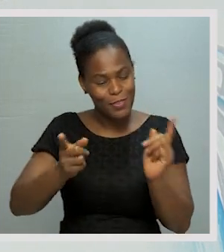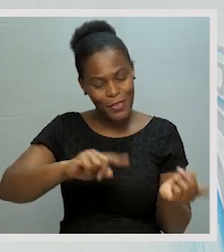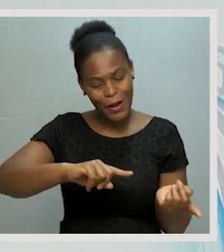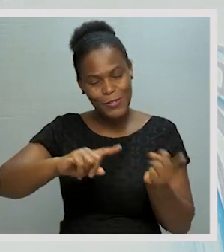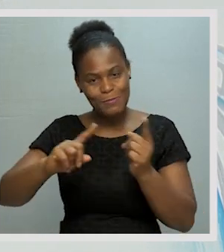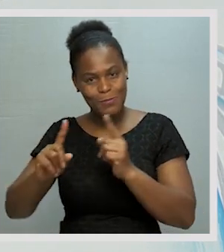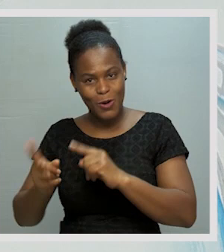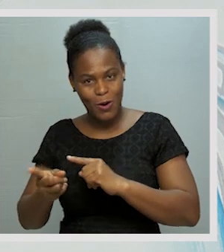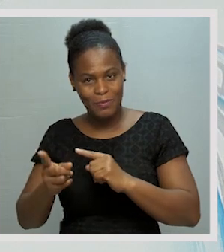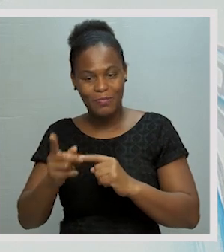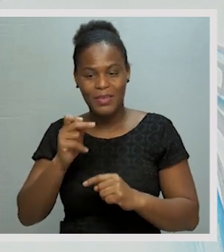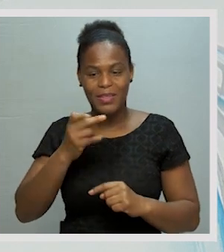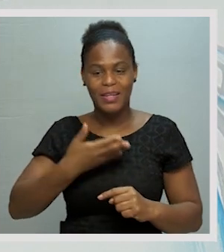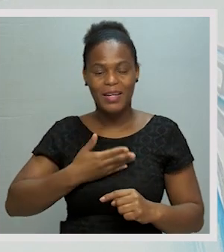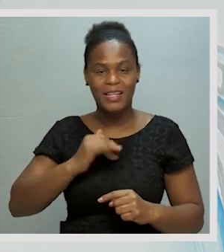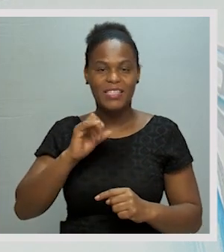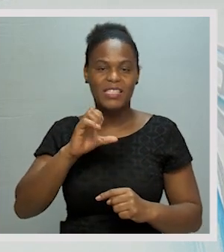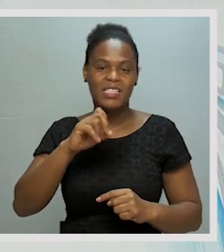Vamos ter que fazer o quê?